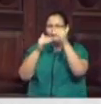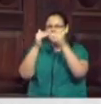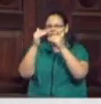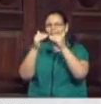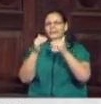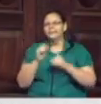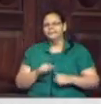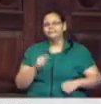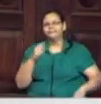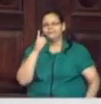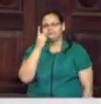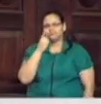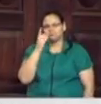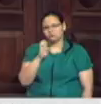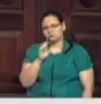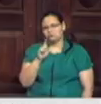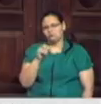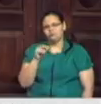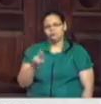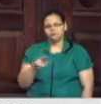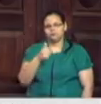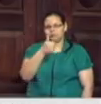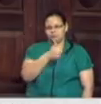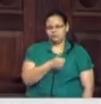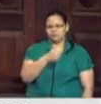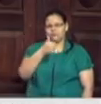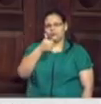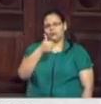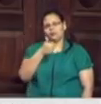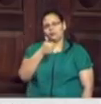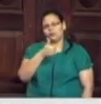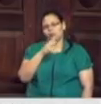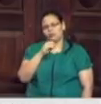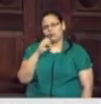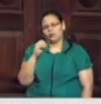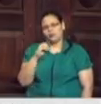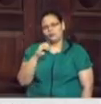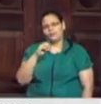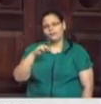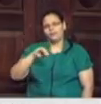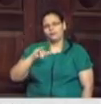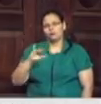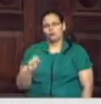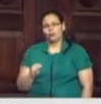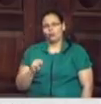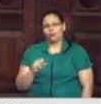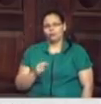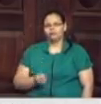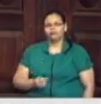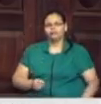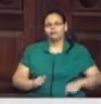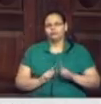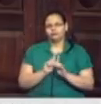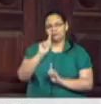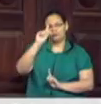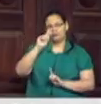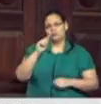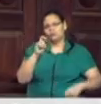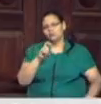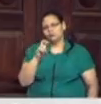Como sai de 100 milhões para quase 5 bilhões. Por